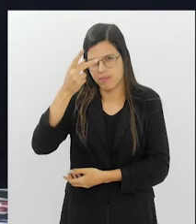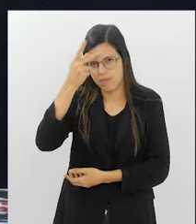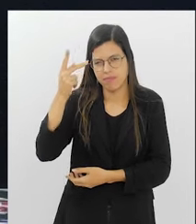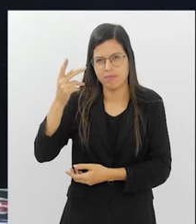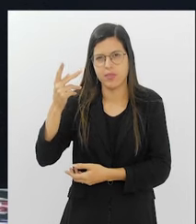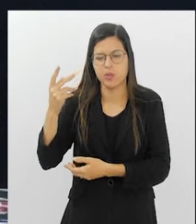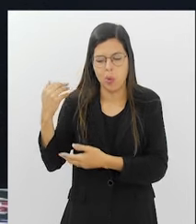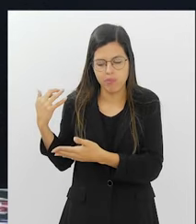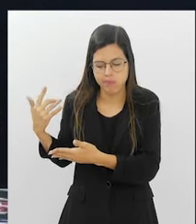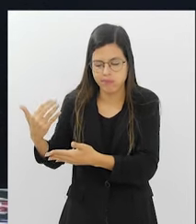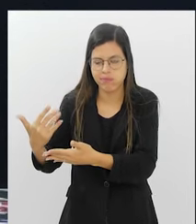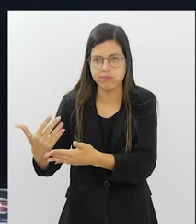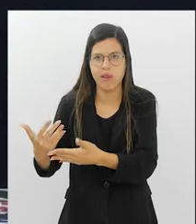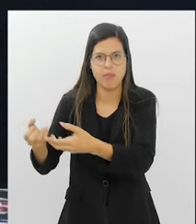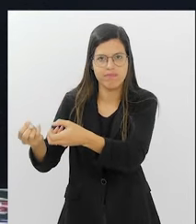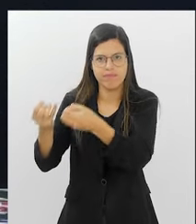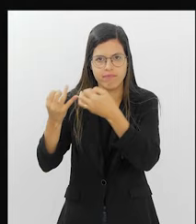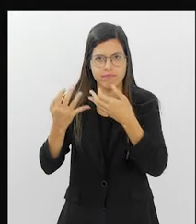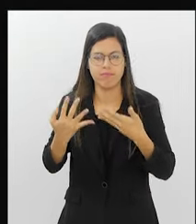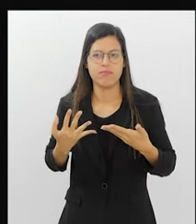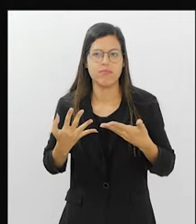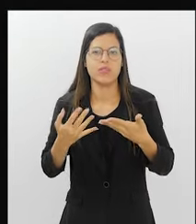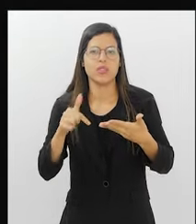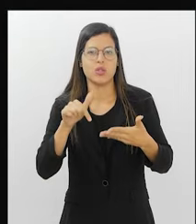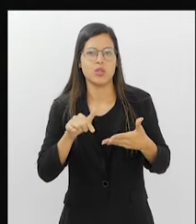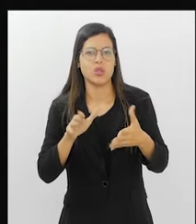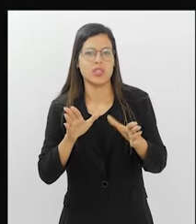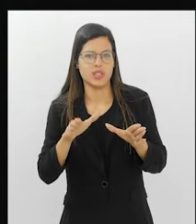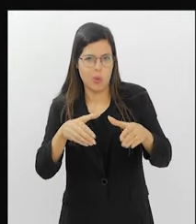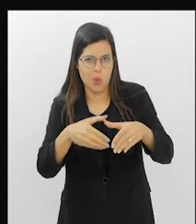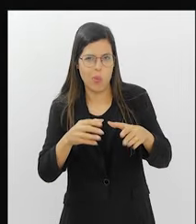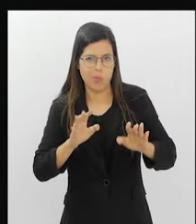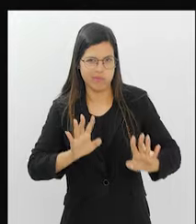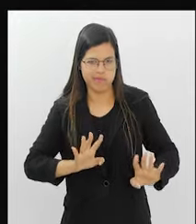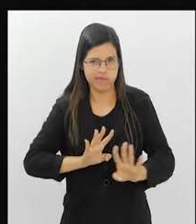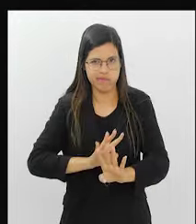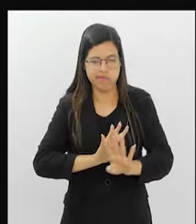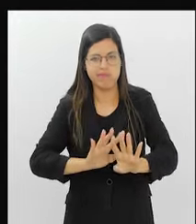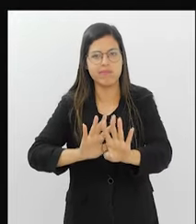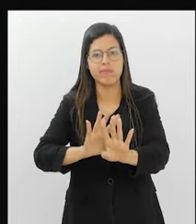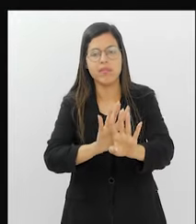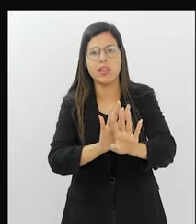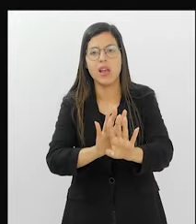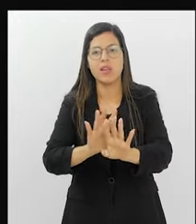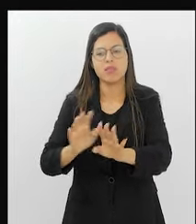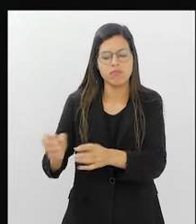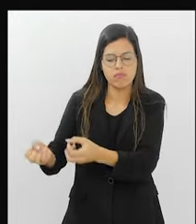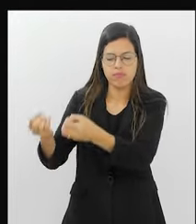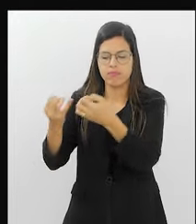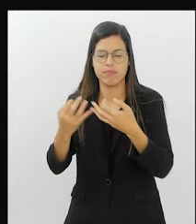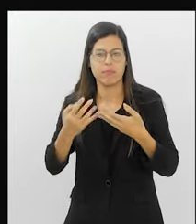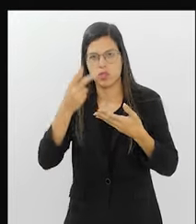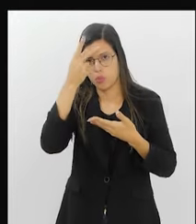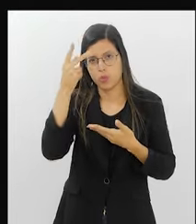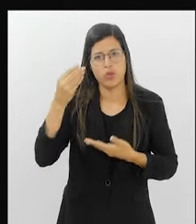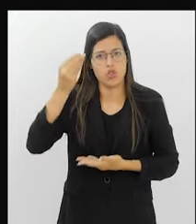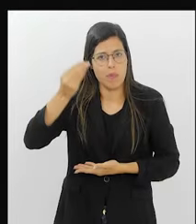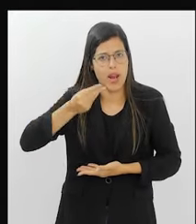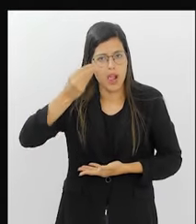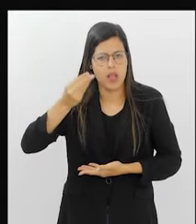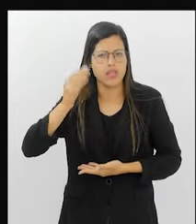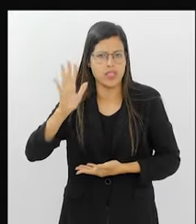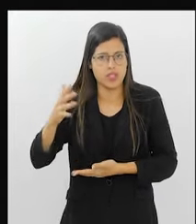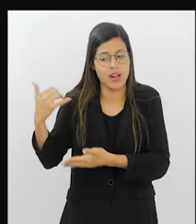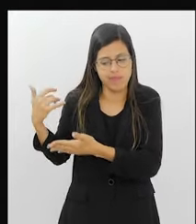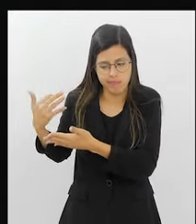né então a gente vindo de uma realidade do grupo de acesso pro grupo especial escutando a galera que tá aí